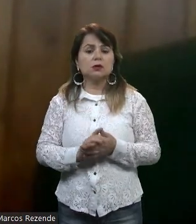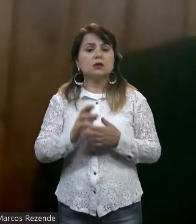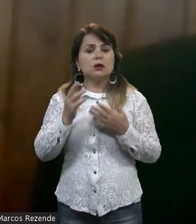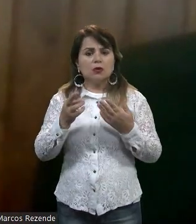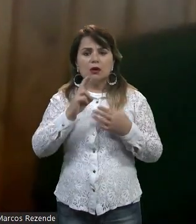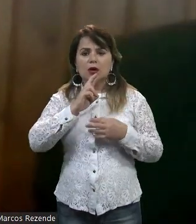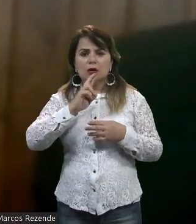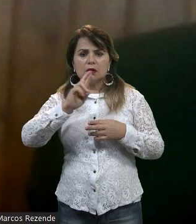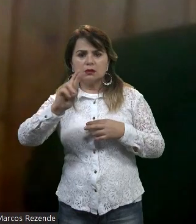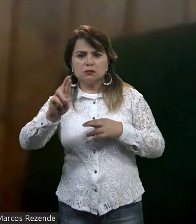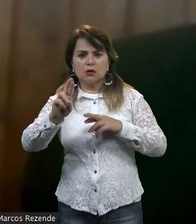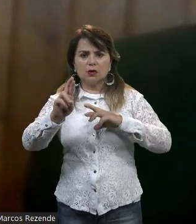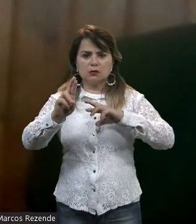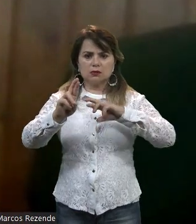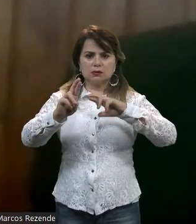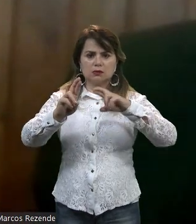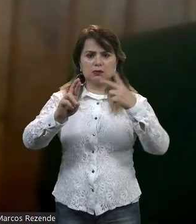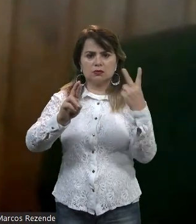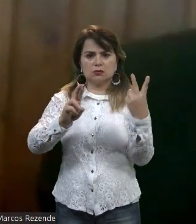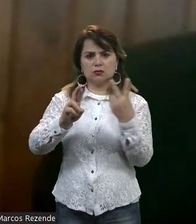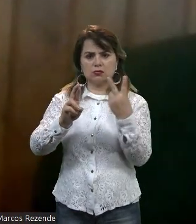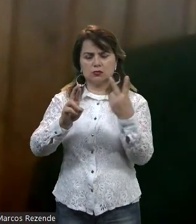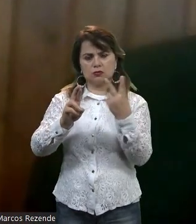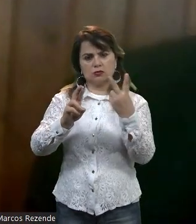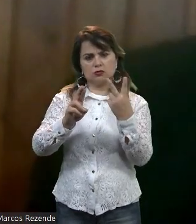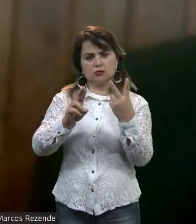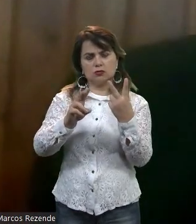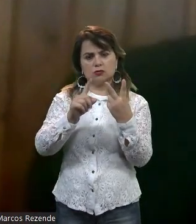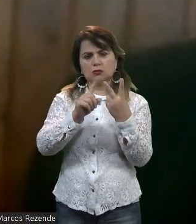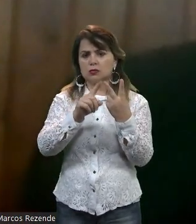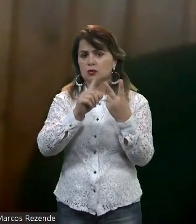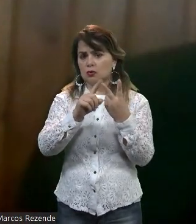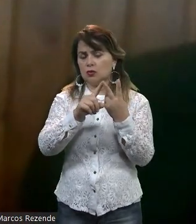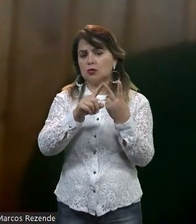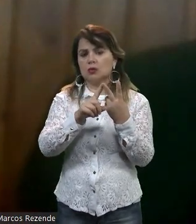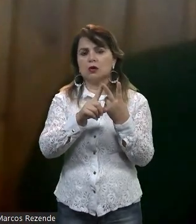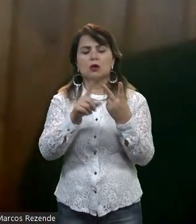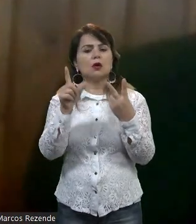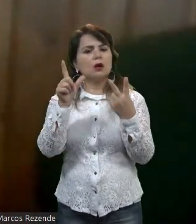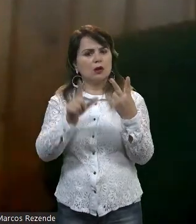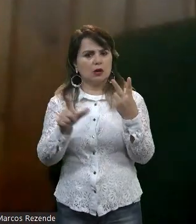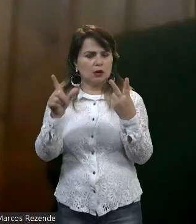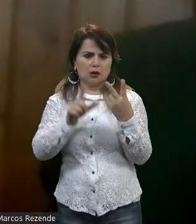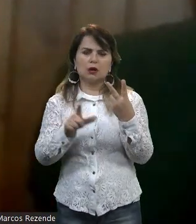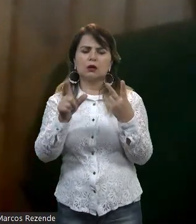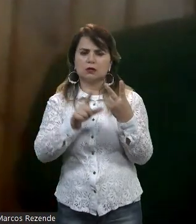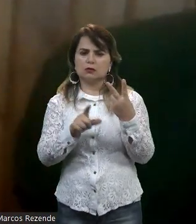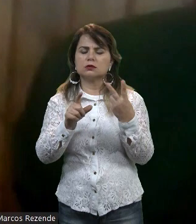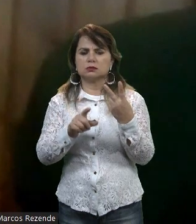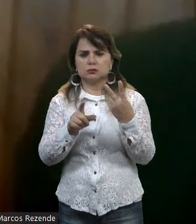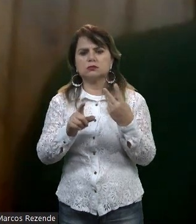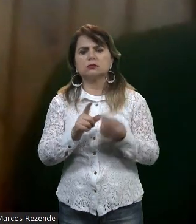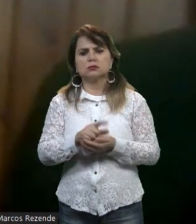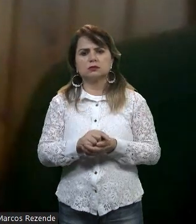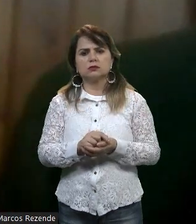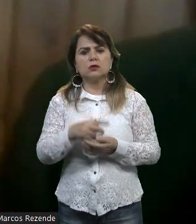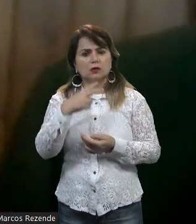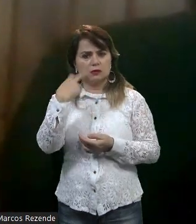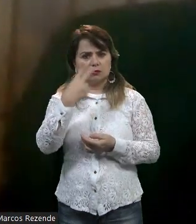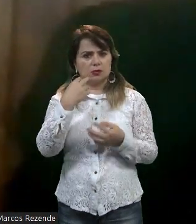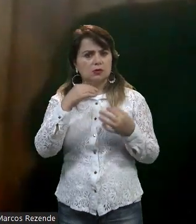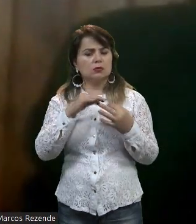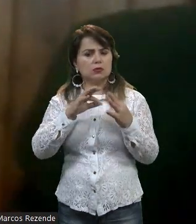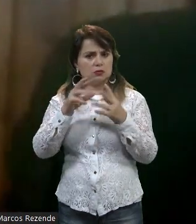duas partes. Claro, vereadora professora Daniela, como foi dito pelo vereador Custódio, pelo vereador Damasceno, pelo vereador Zé